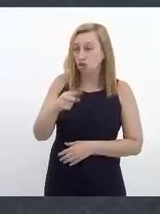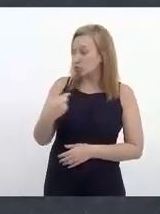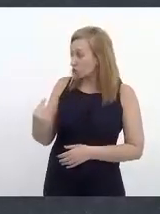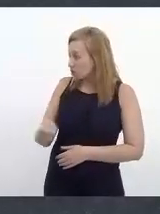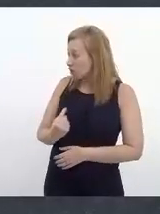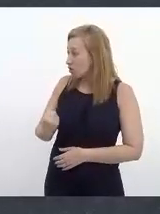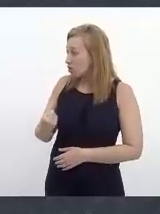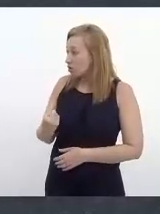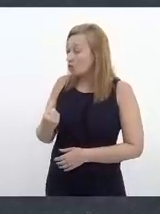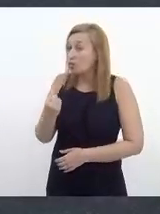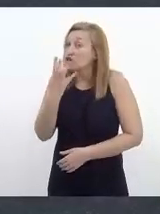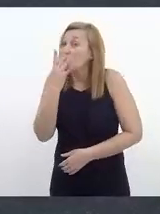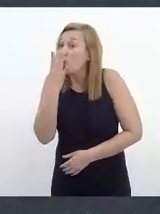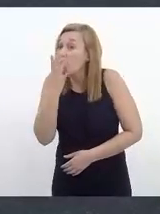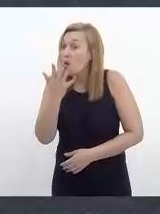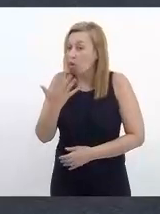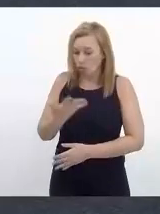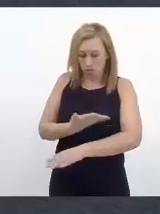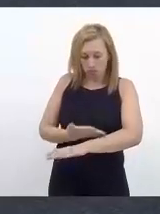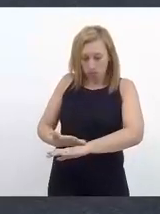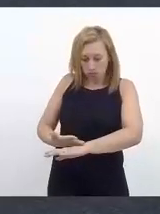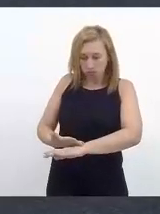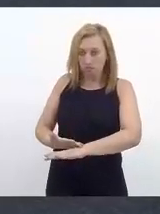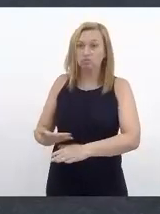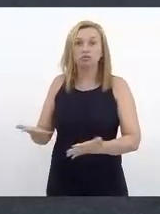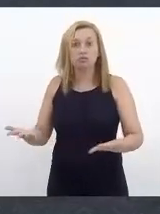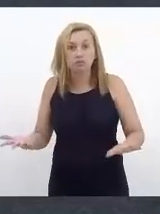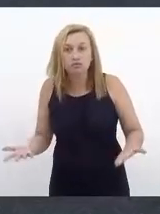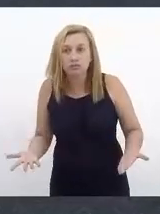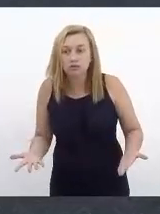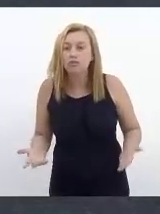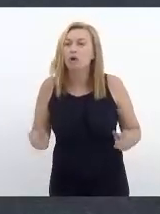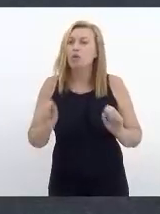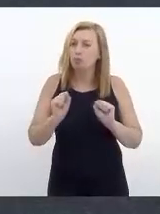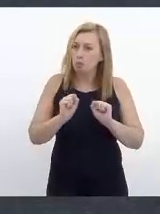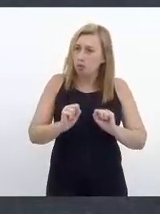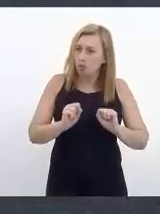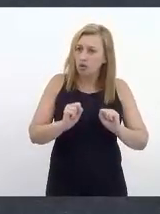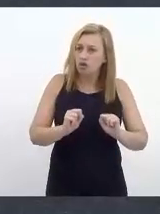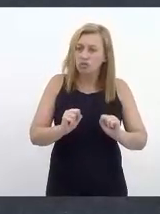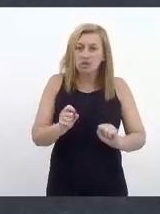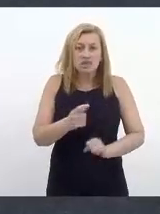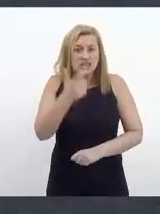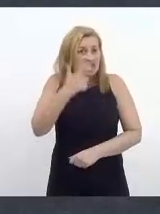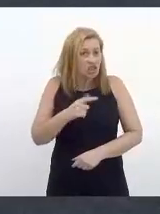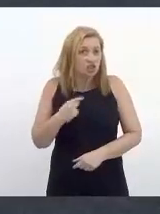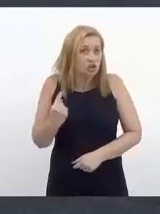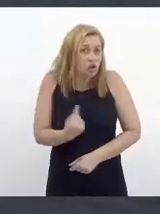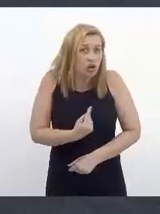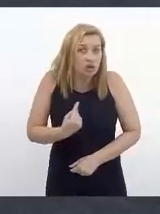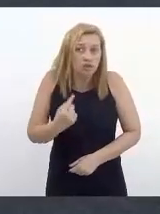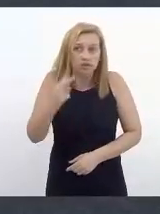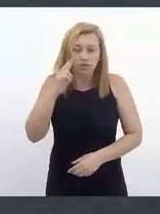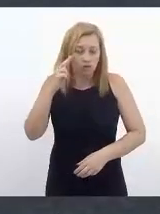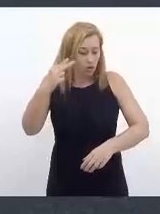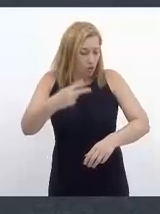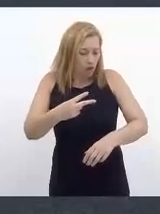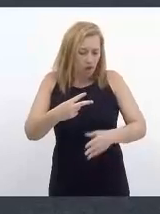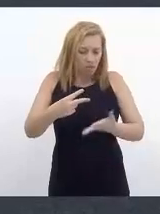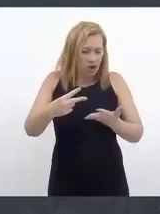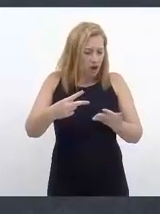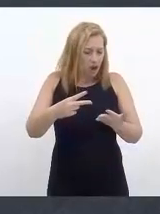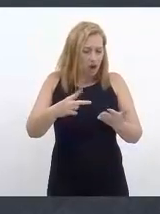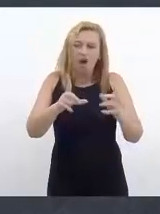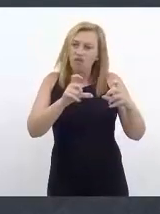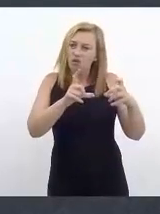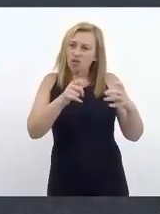Com essa cor, com esse fenótipo, podíamos ser nós. Quando nós olhamos para a foto dessas mulheres,